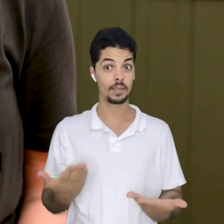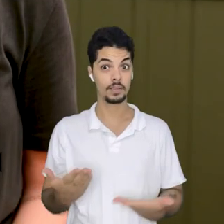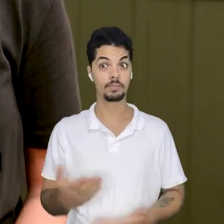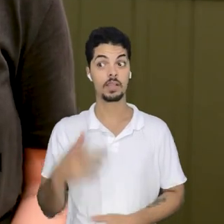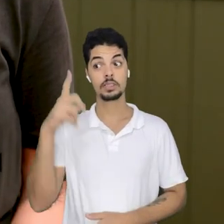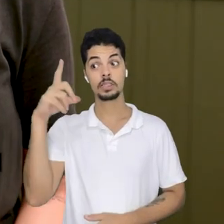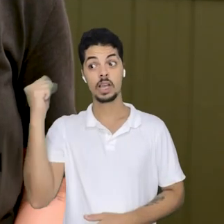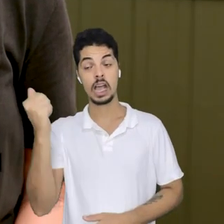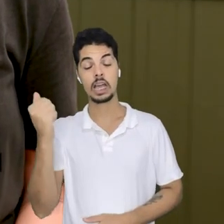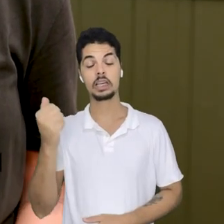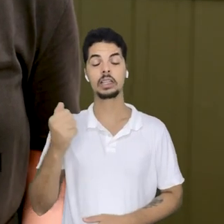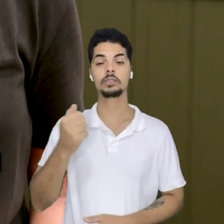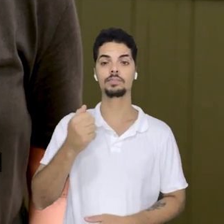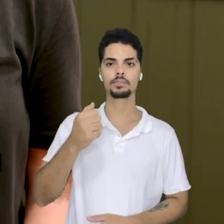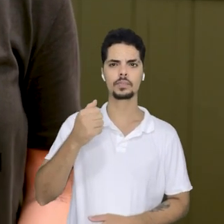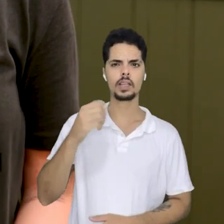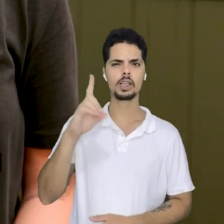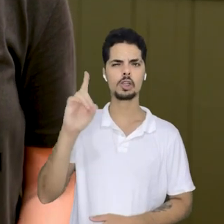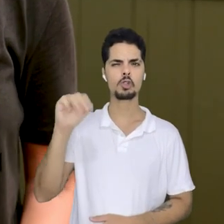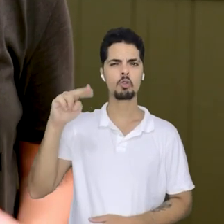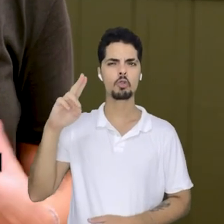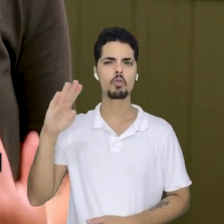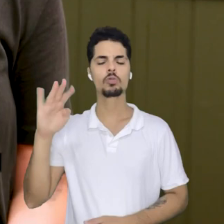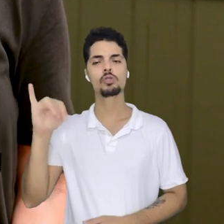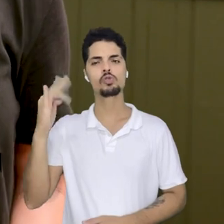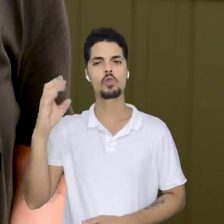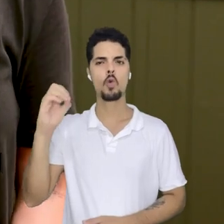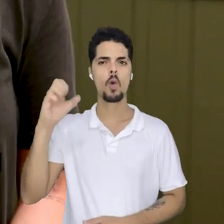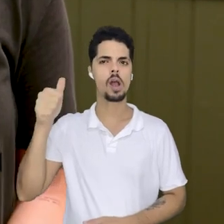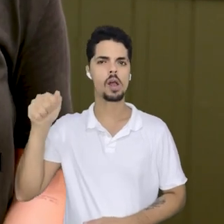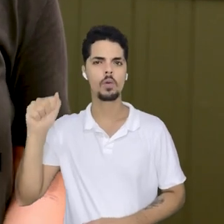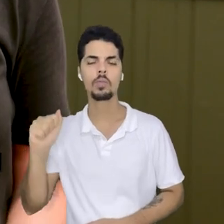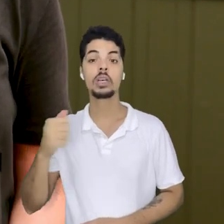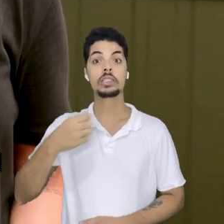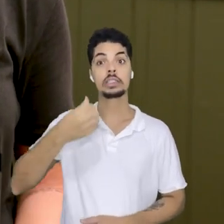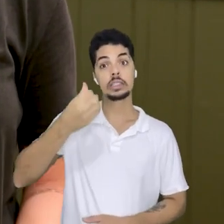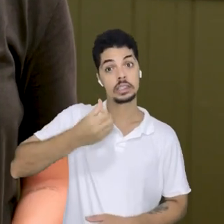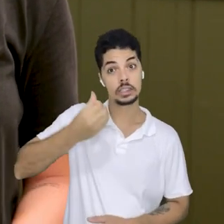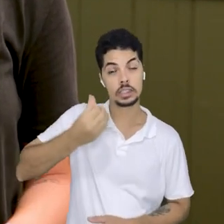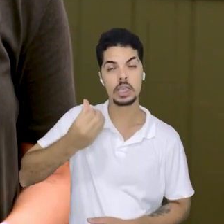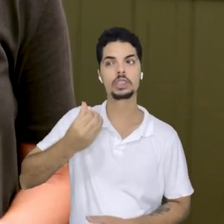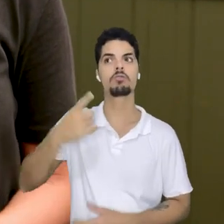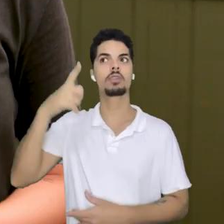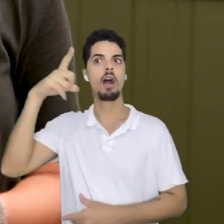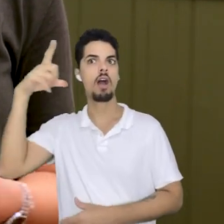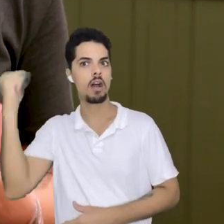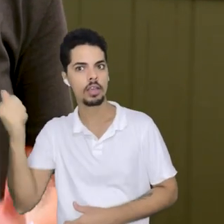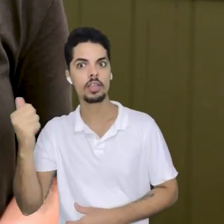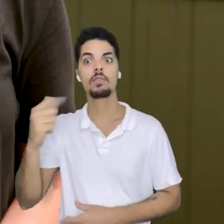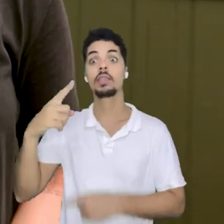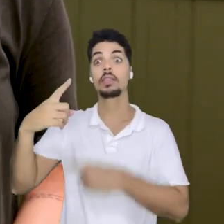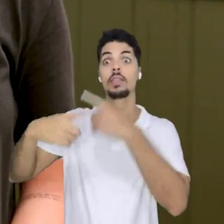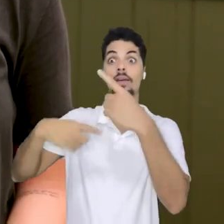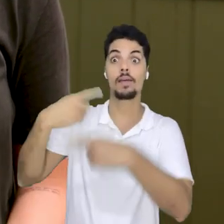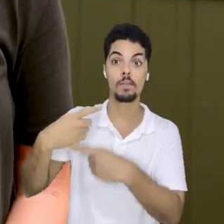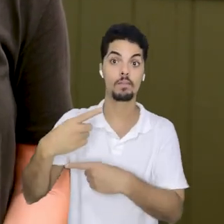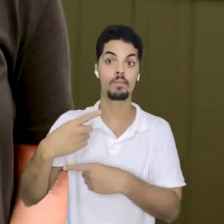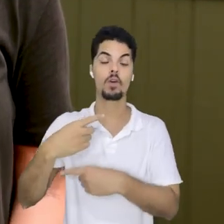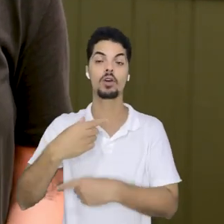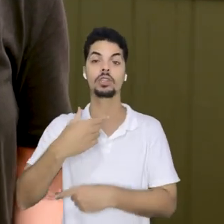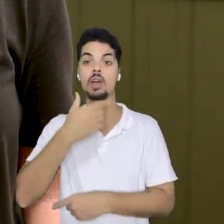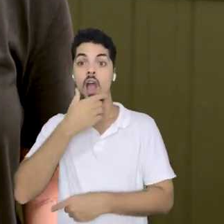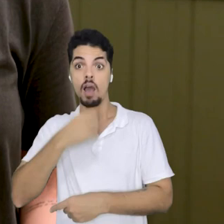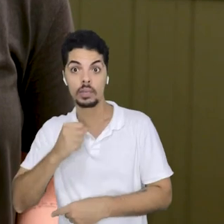Então, essa ida do Dom João VI para Portugal e o Dom Pedro aqui estando no poder vai acabar dando início ao processo